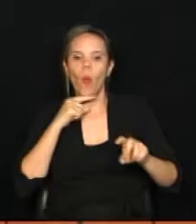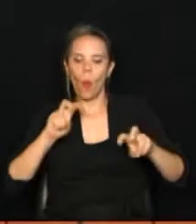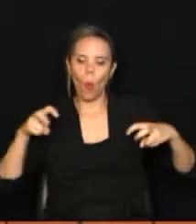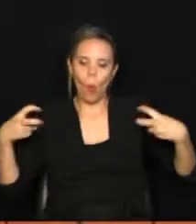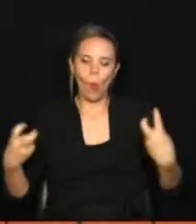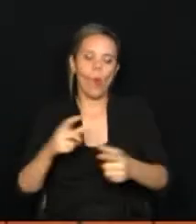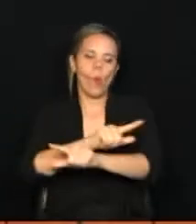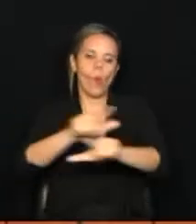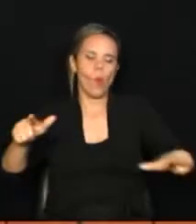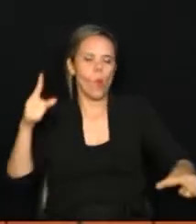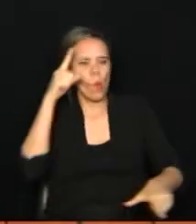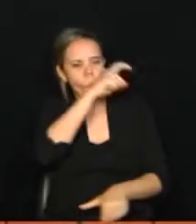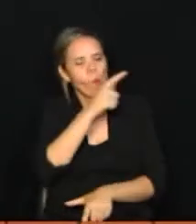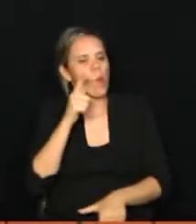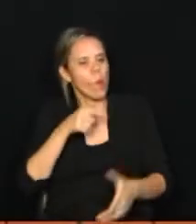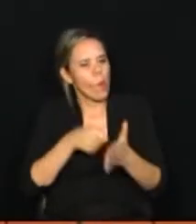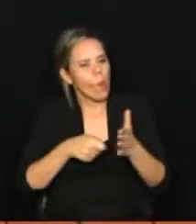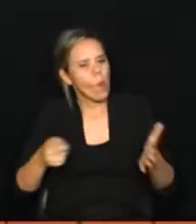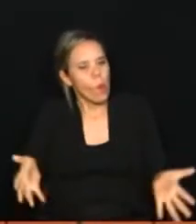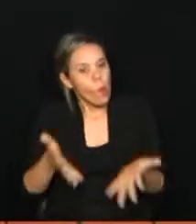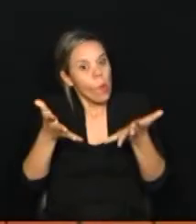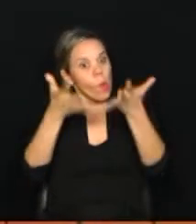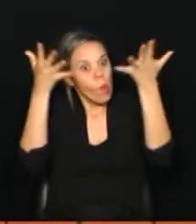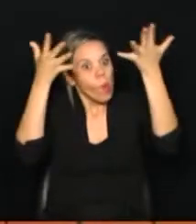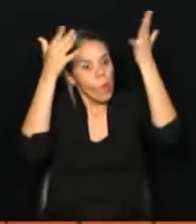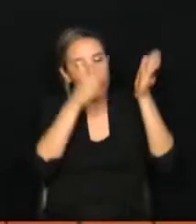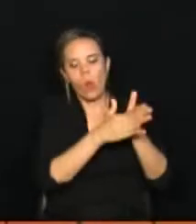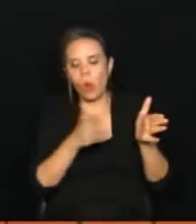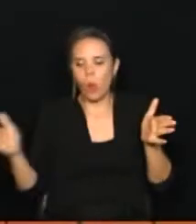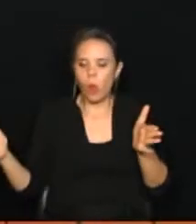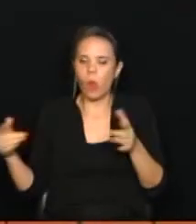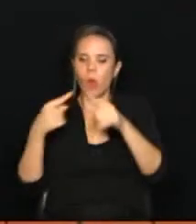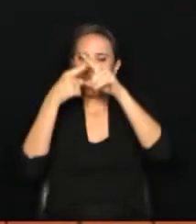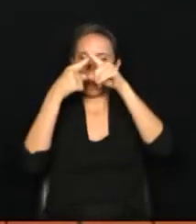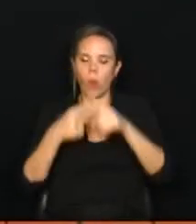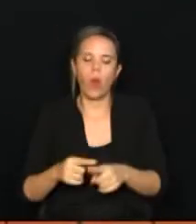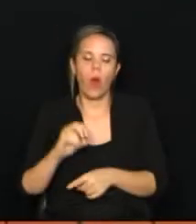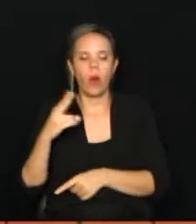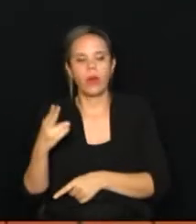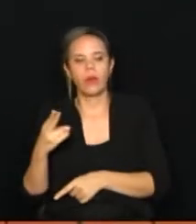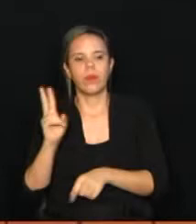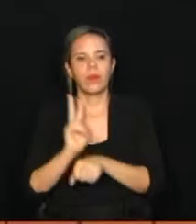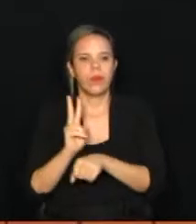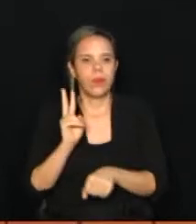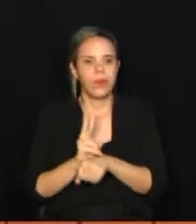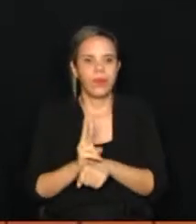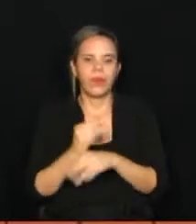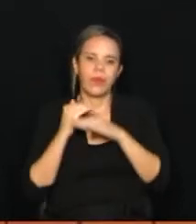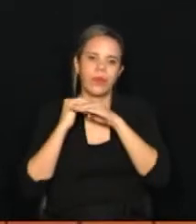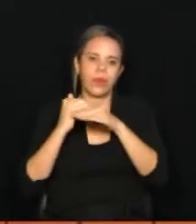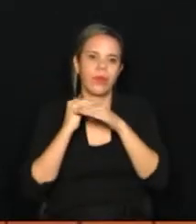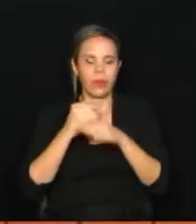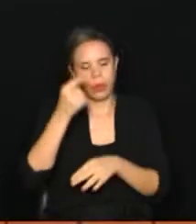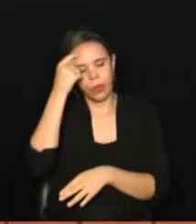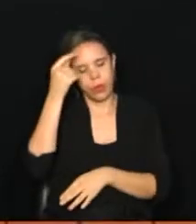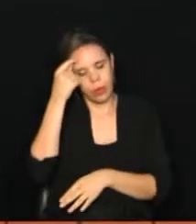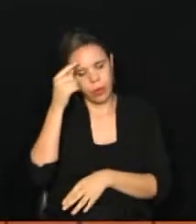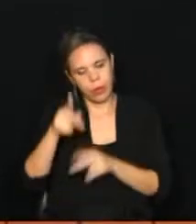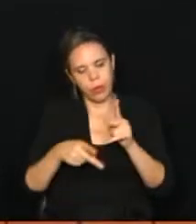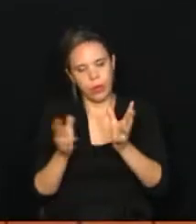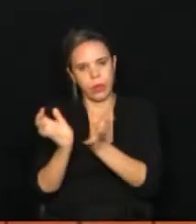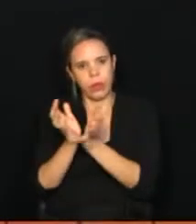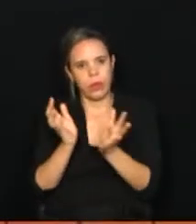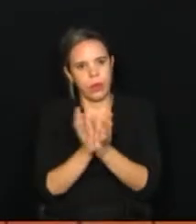difícil para você conseguir buscar uma motivação durante a partida ou para manter aquele nível de concentração que as